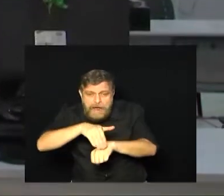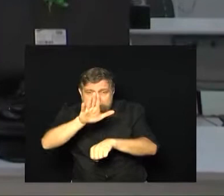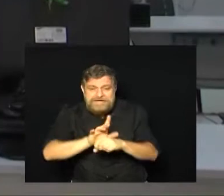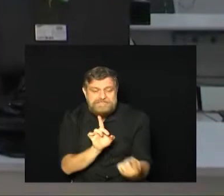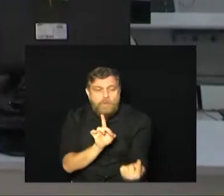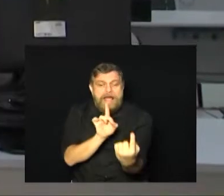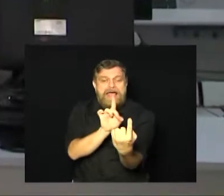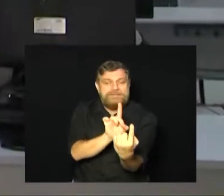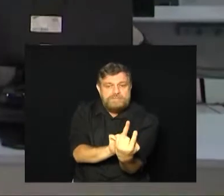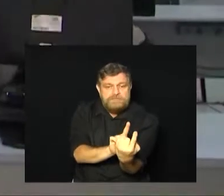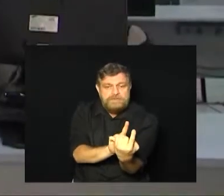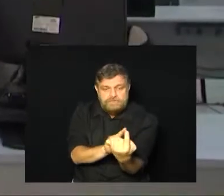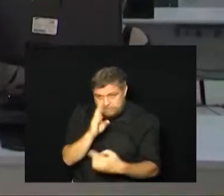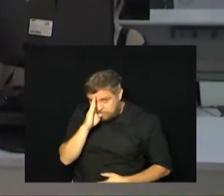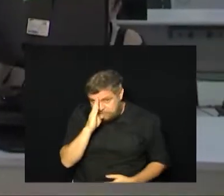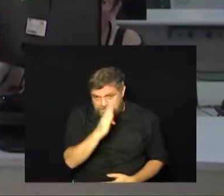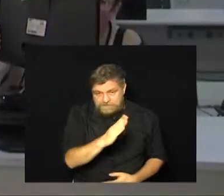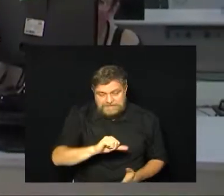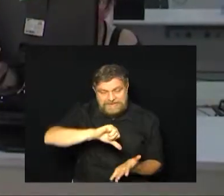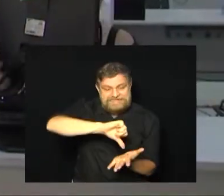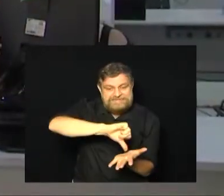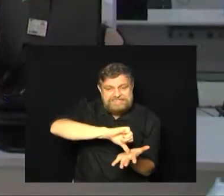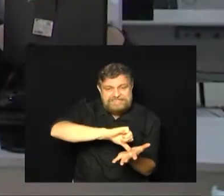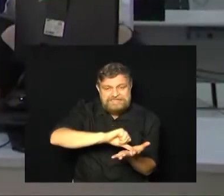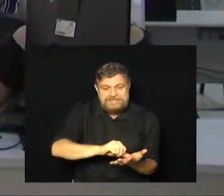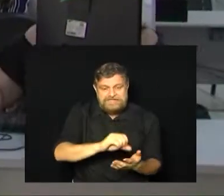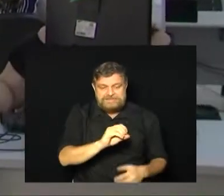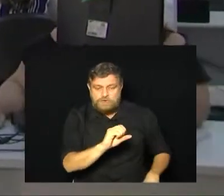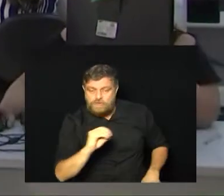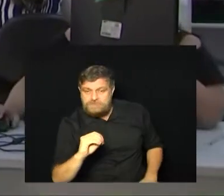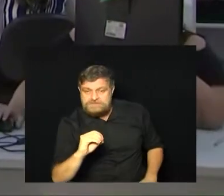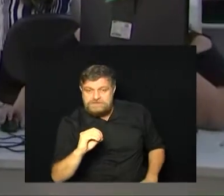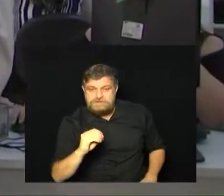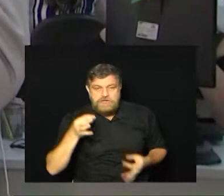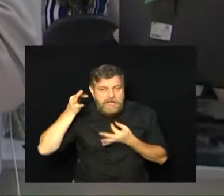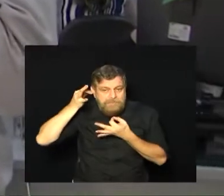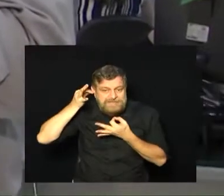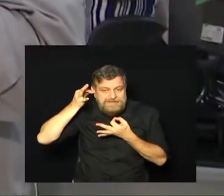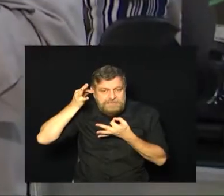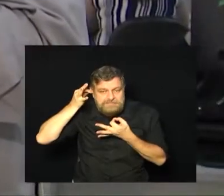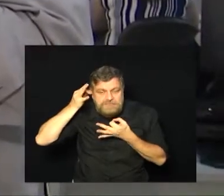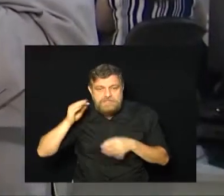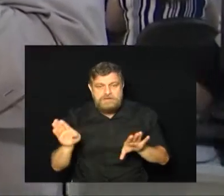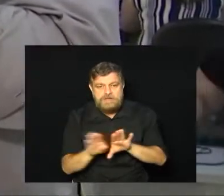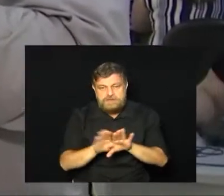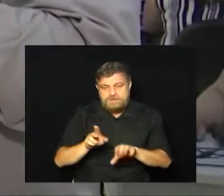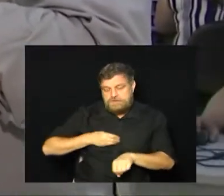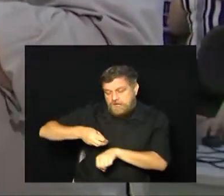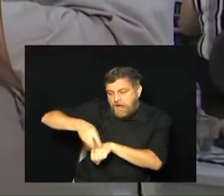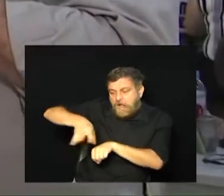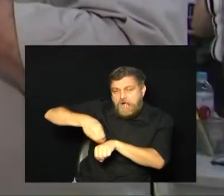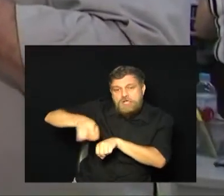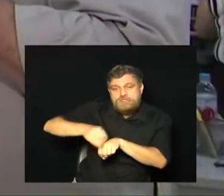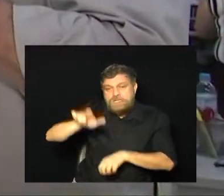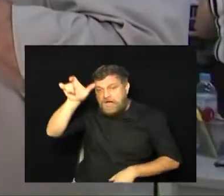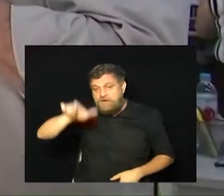atendimento e principalmente as centrais de atendimento, o 0800, né? Bom, com relação às dicas que o senhor pode passar